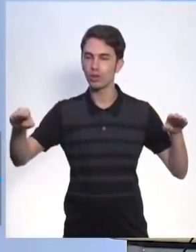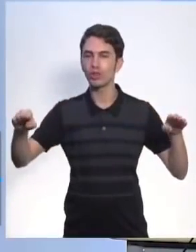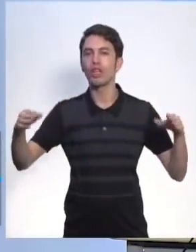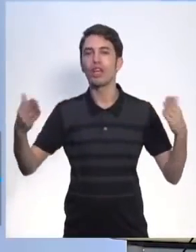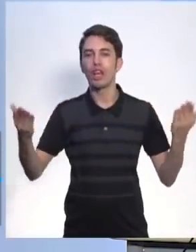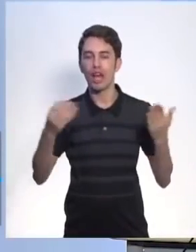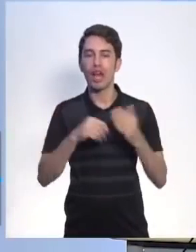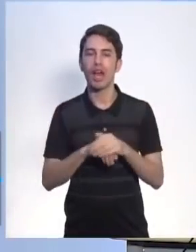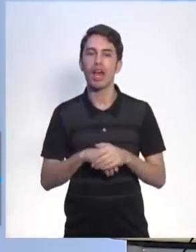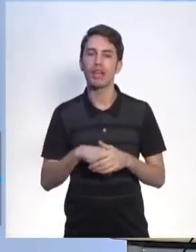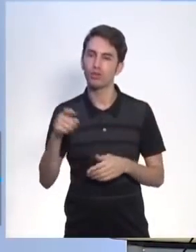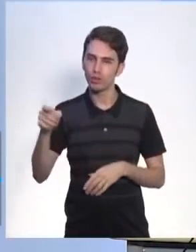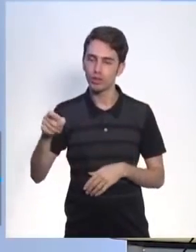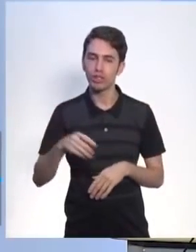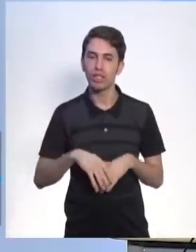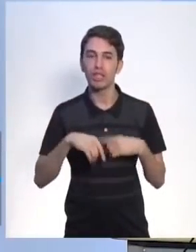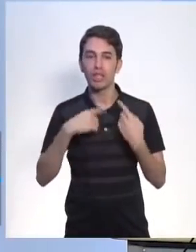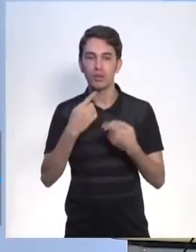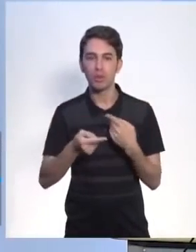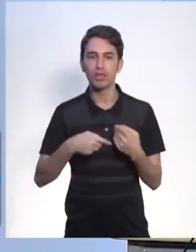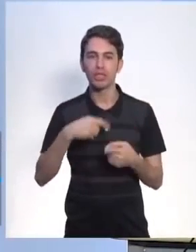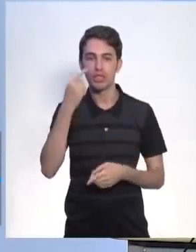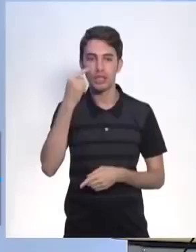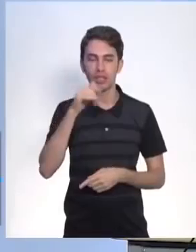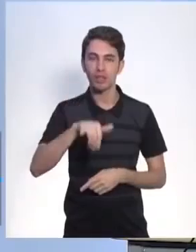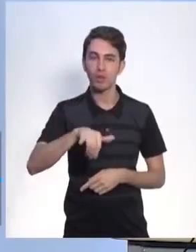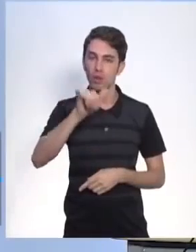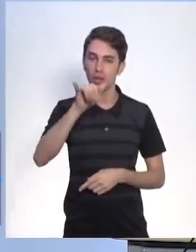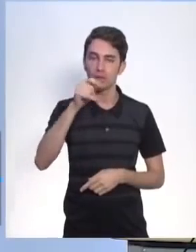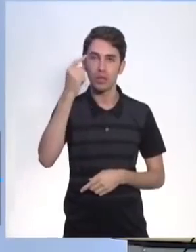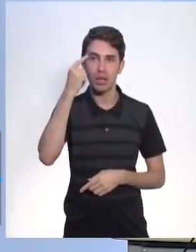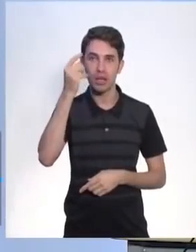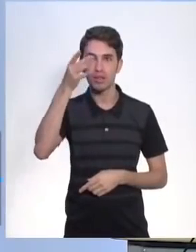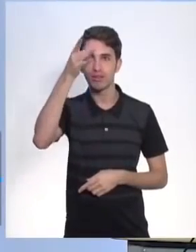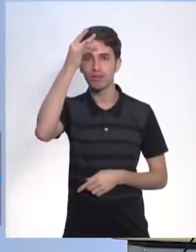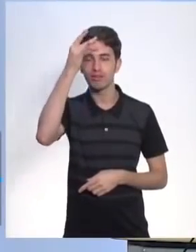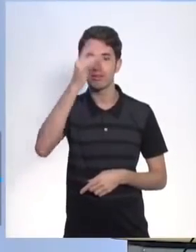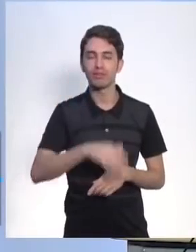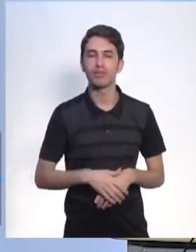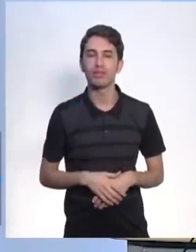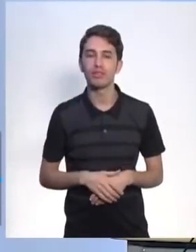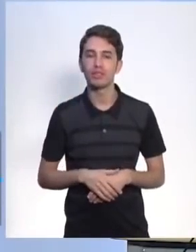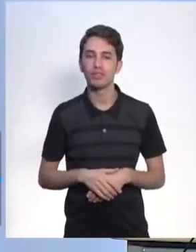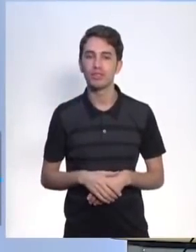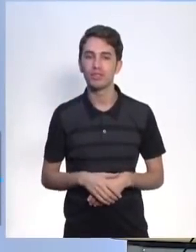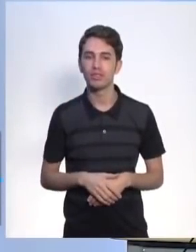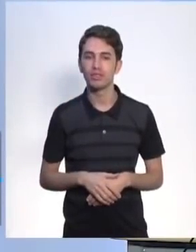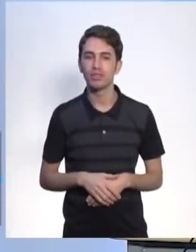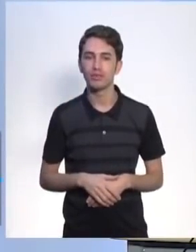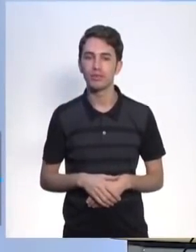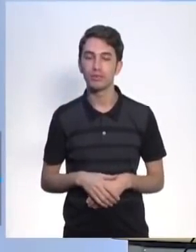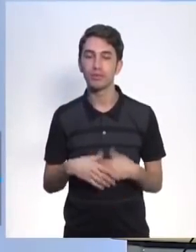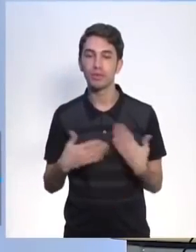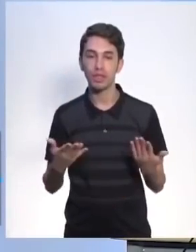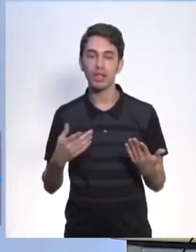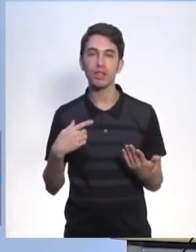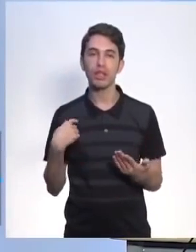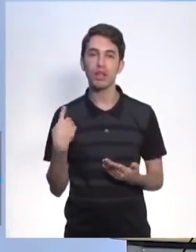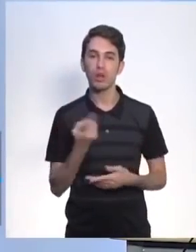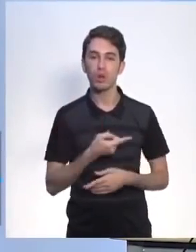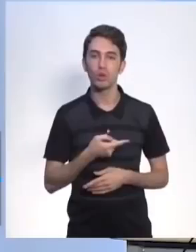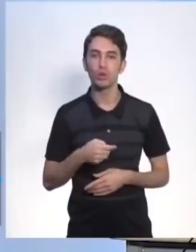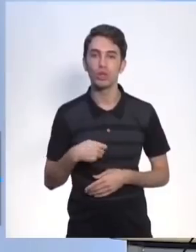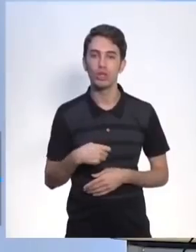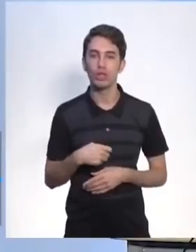vertical ou... Ah, tenta lembrar aí do alfabeto para tentar relacionar aí no caso. Nós, no caso, vimos aí o